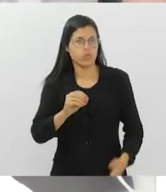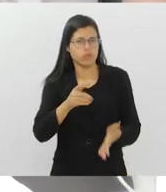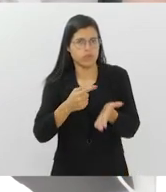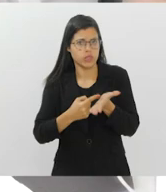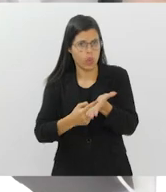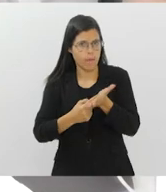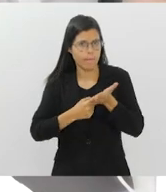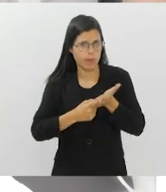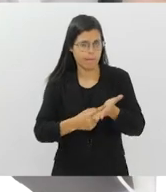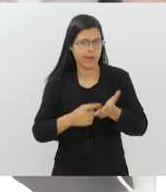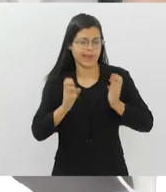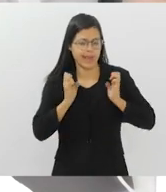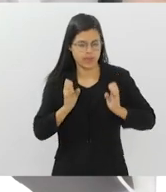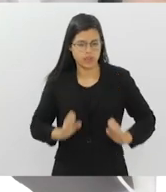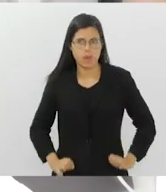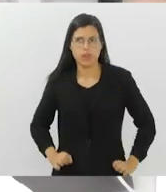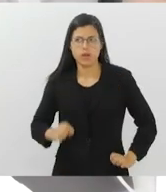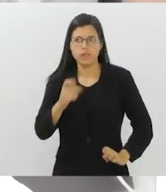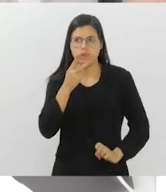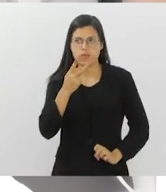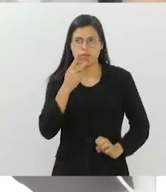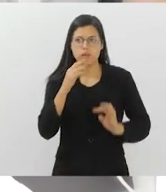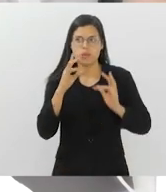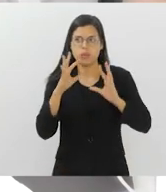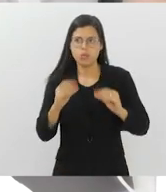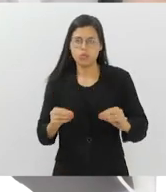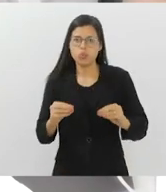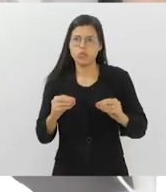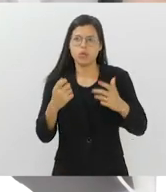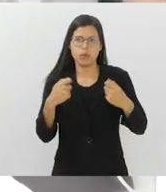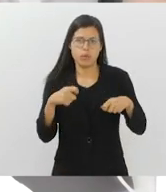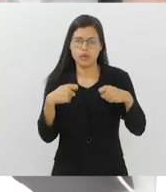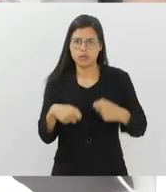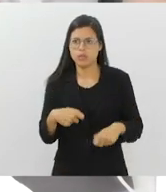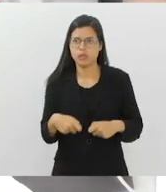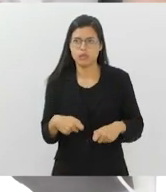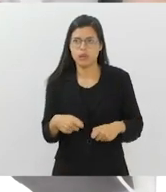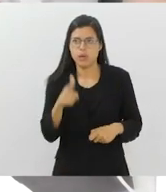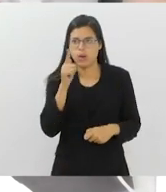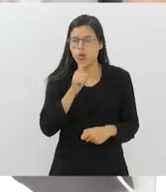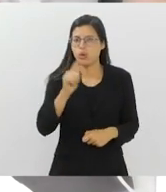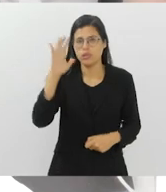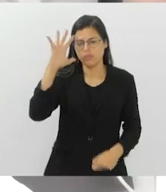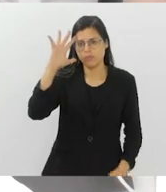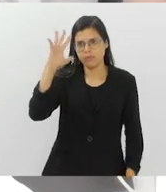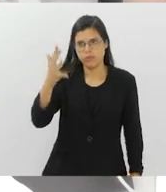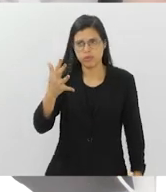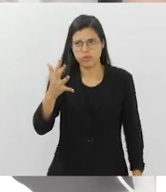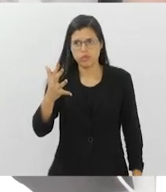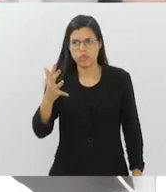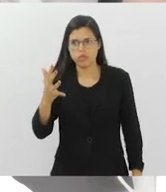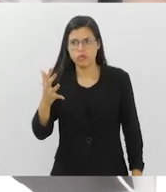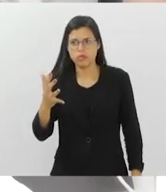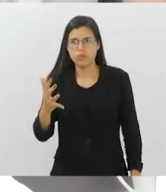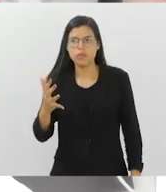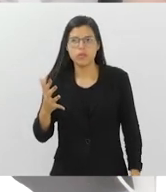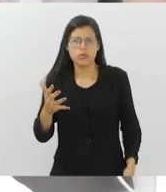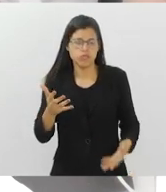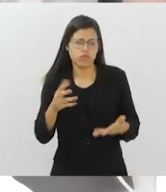moralmente a dizer tudo aquilo que seja necessário para chegarmos a uma solução. É isso que quer dizer na